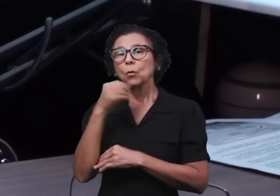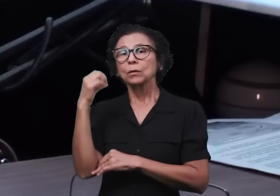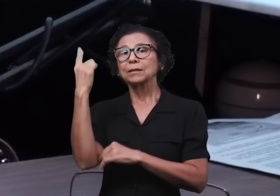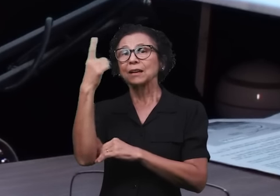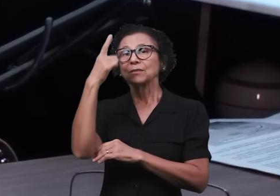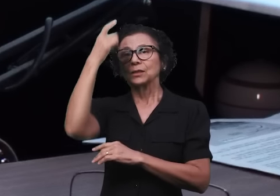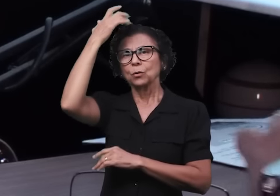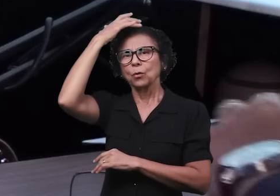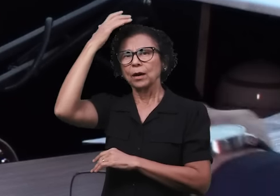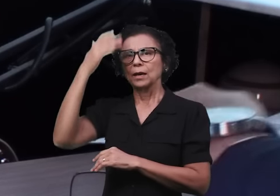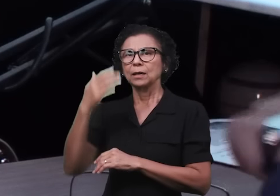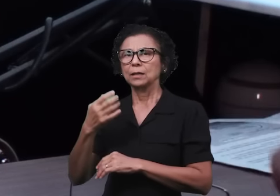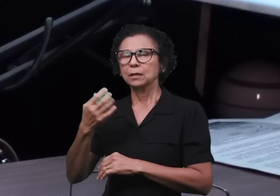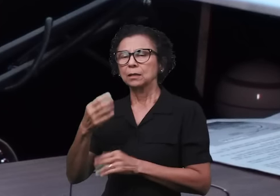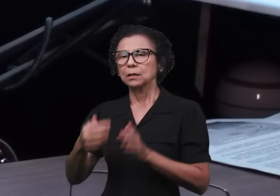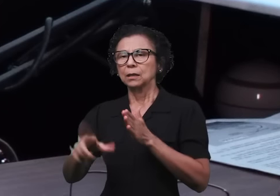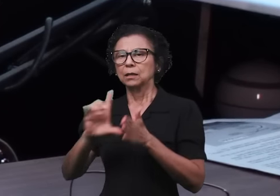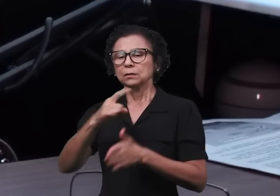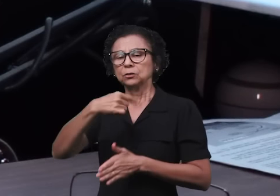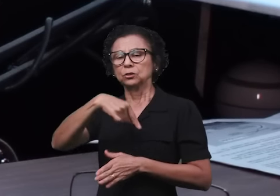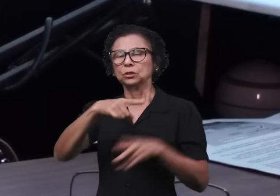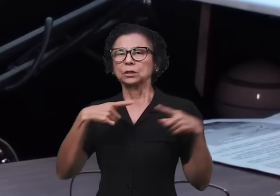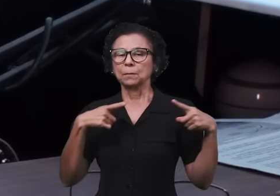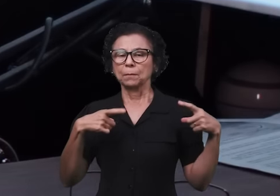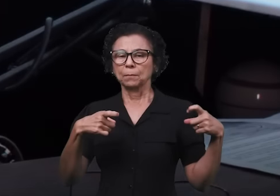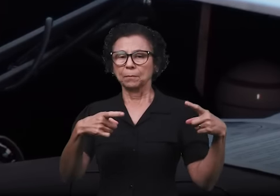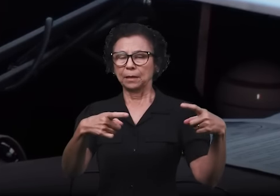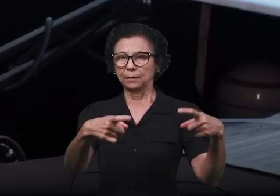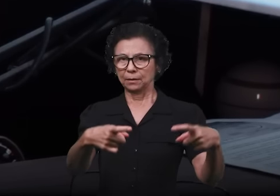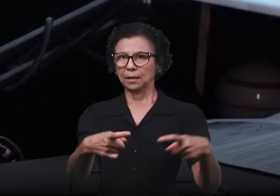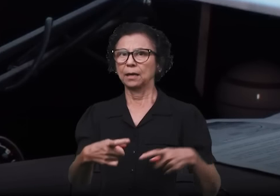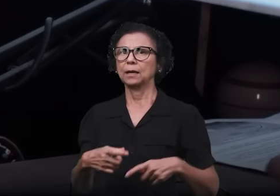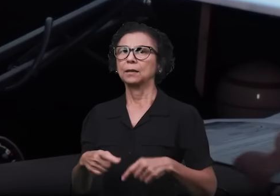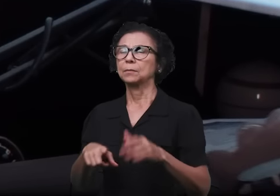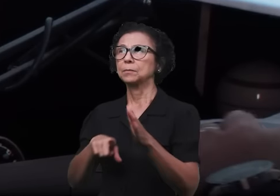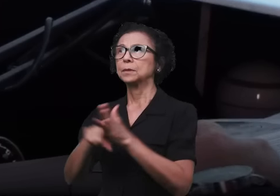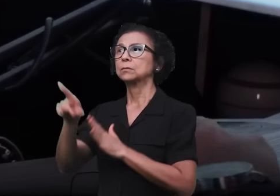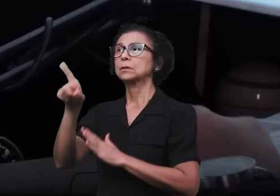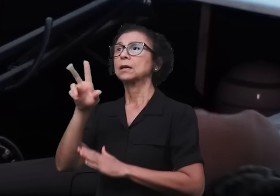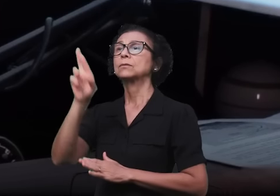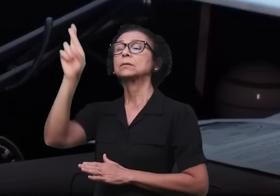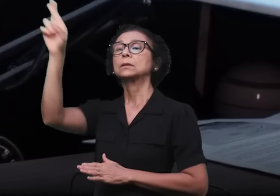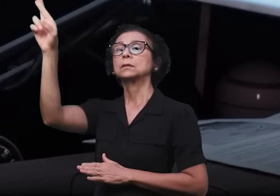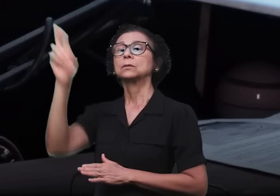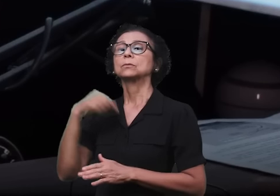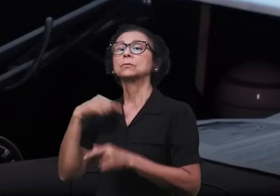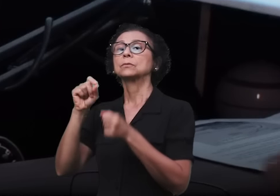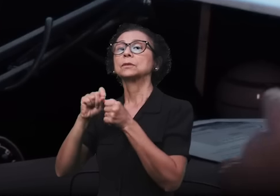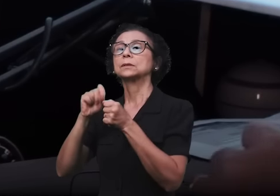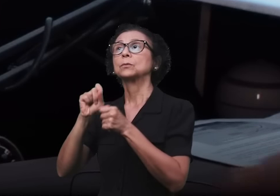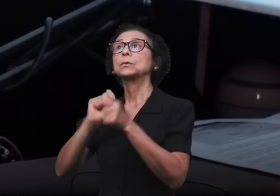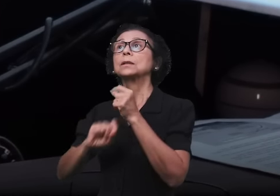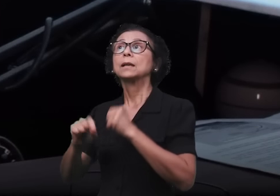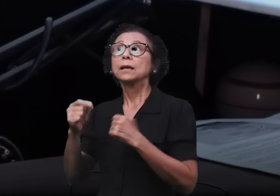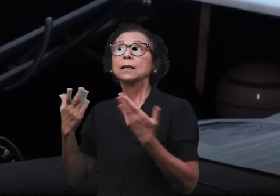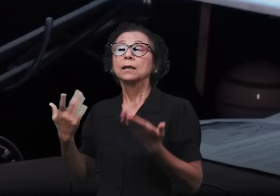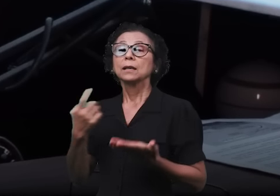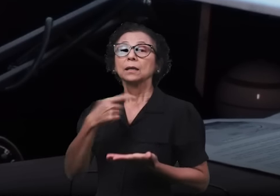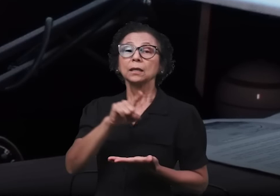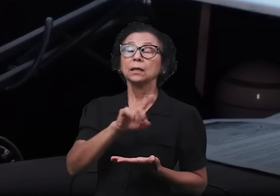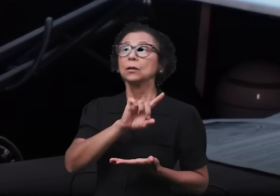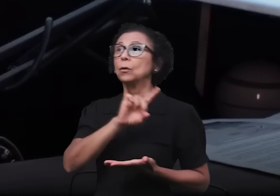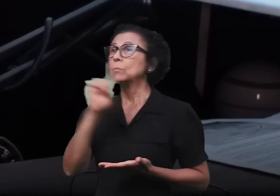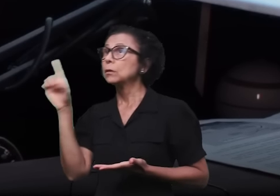perguntando ao Senhor o que Ele queria. Isso é separação, isso é santificação. Aleluia. Nós estamos com o nosso tempo também